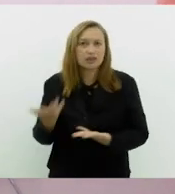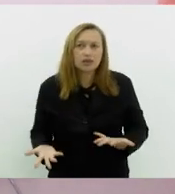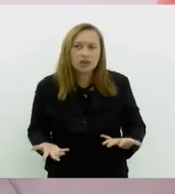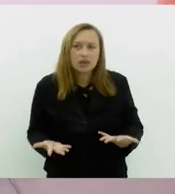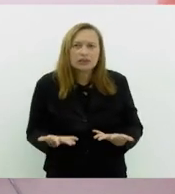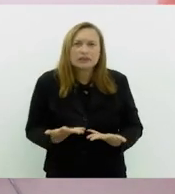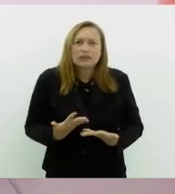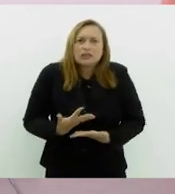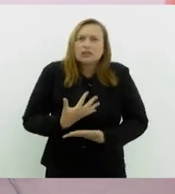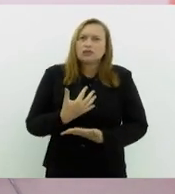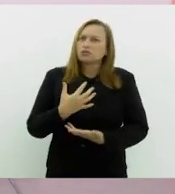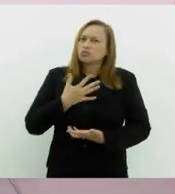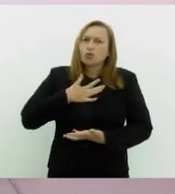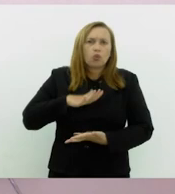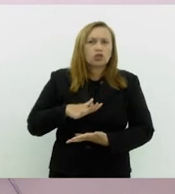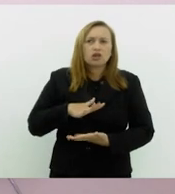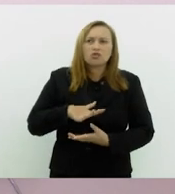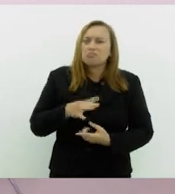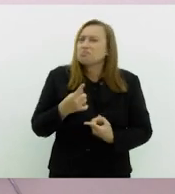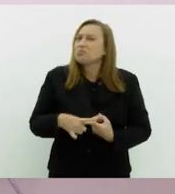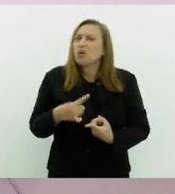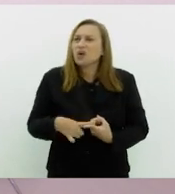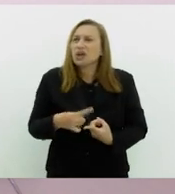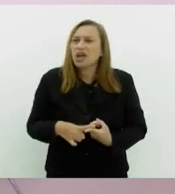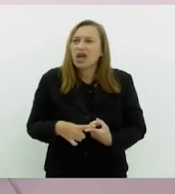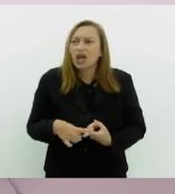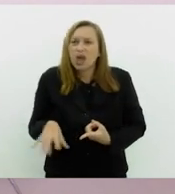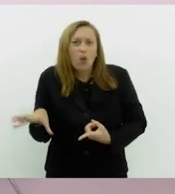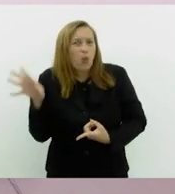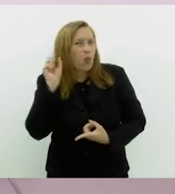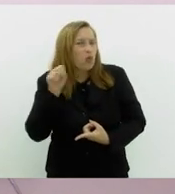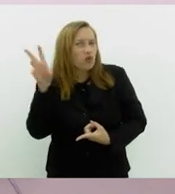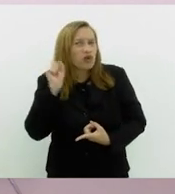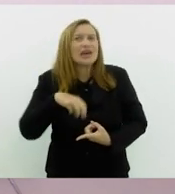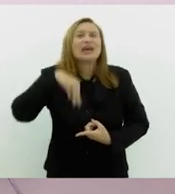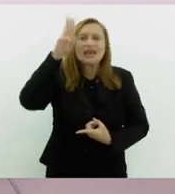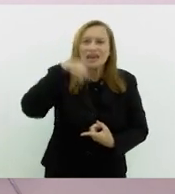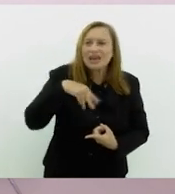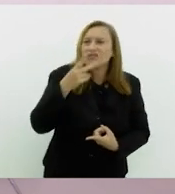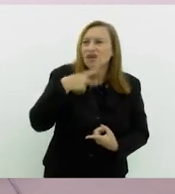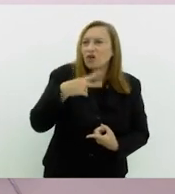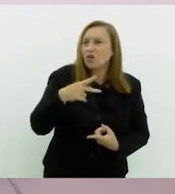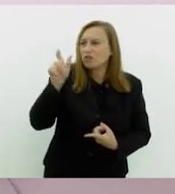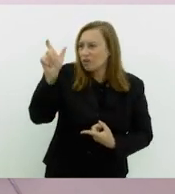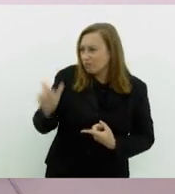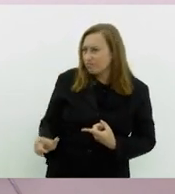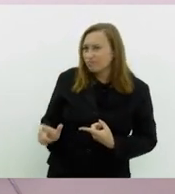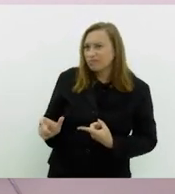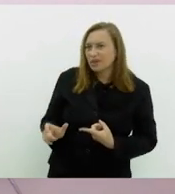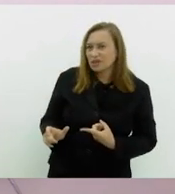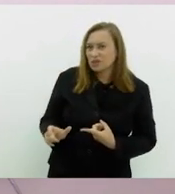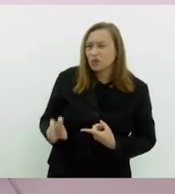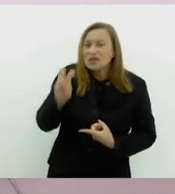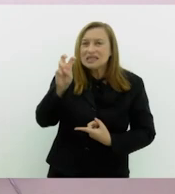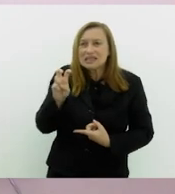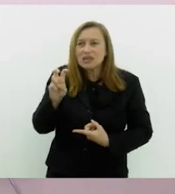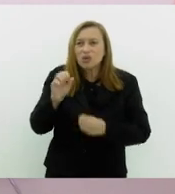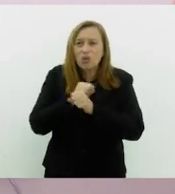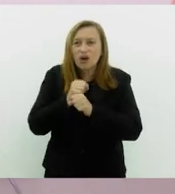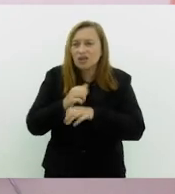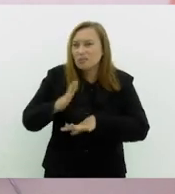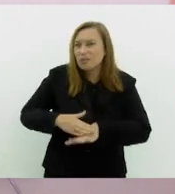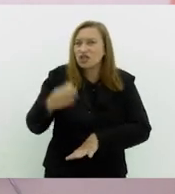me doeu, assim, porque eu ouvia quem falou isso, era uma pessoa de praticamente 5 anos mais nova